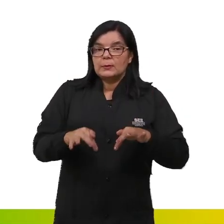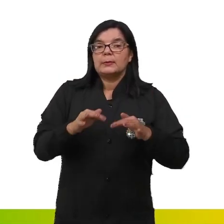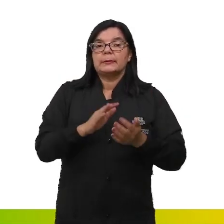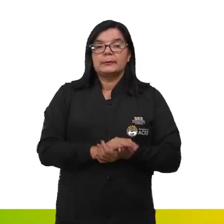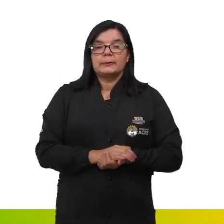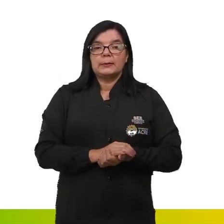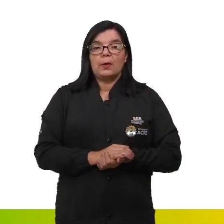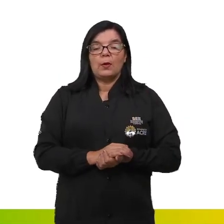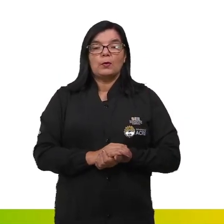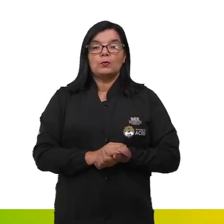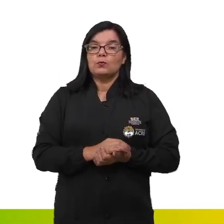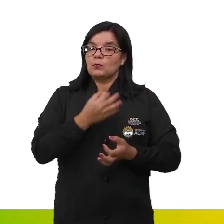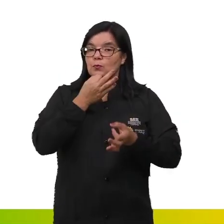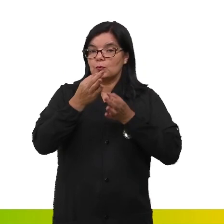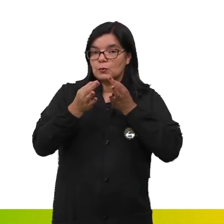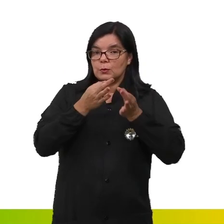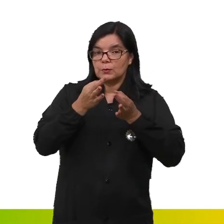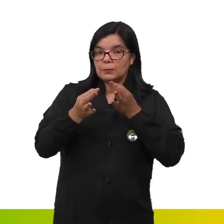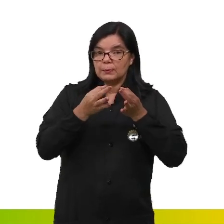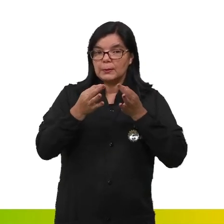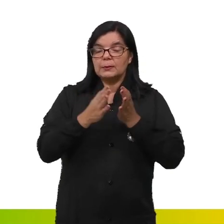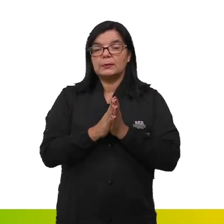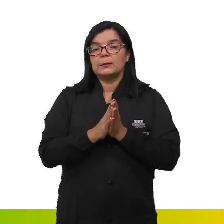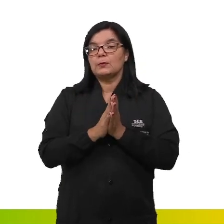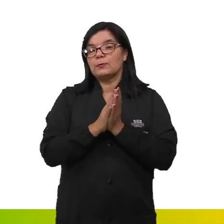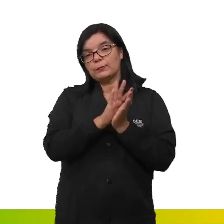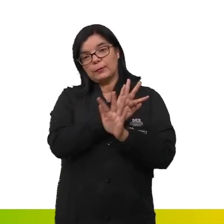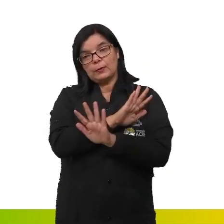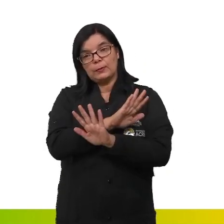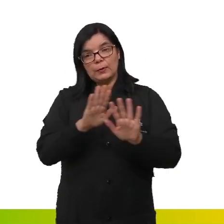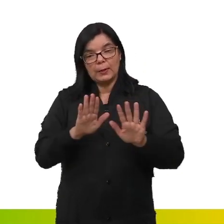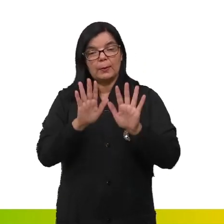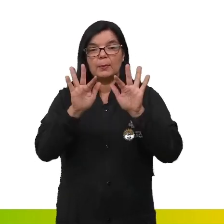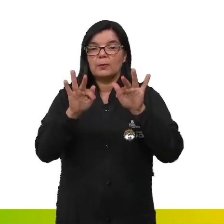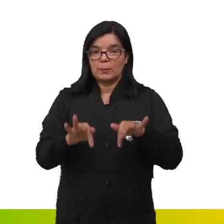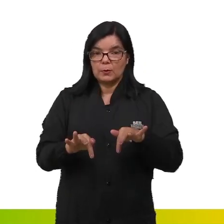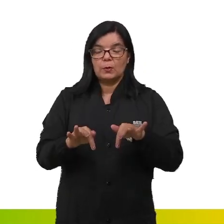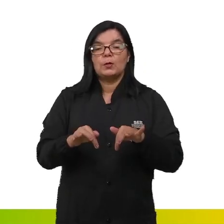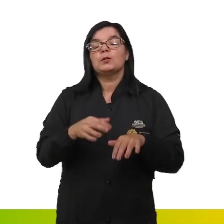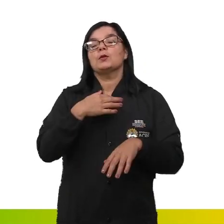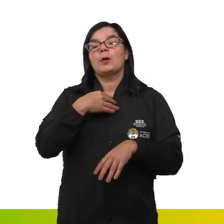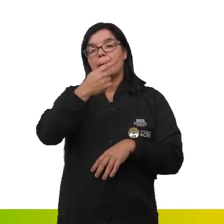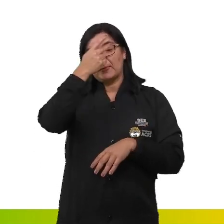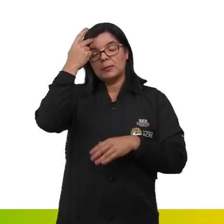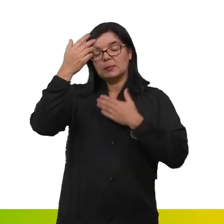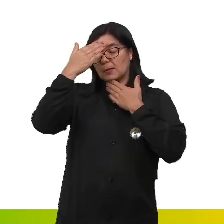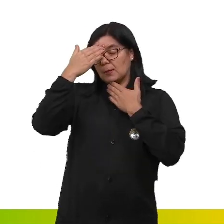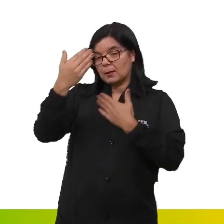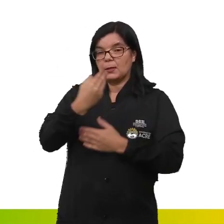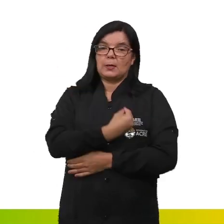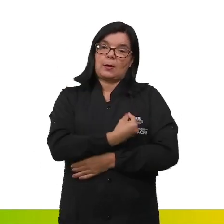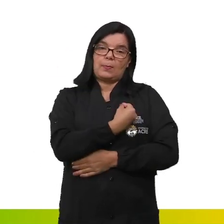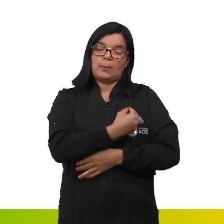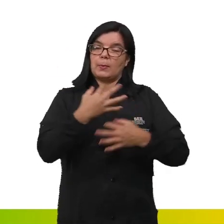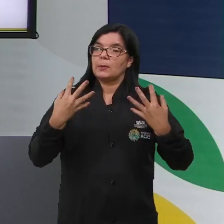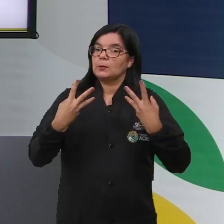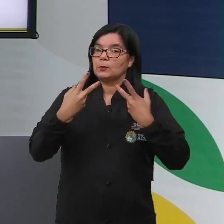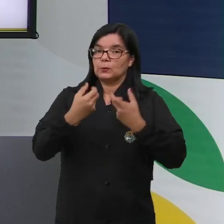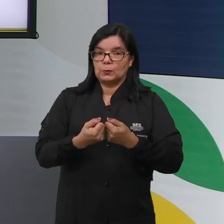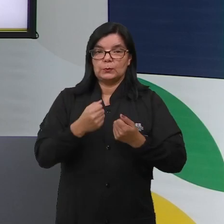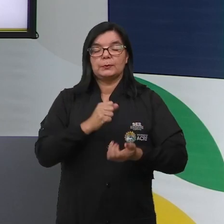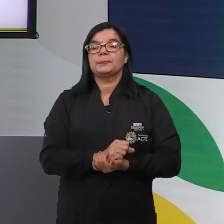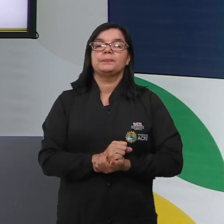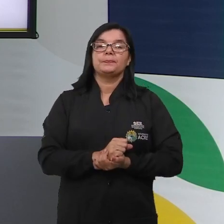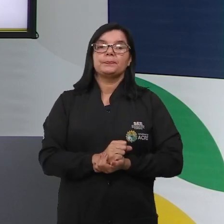considerações finais, que é a conclusão dos argumentos e o encerramento em que o mediador agradece e encerra.